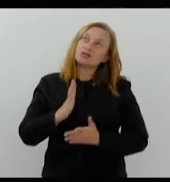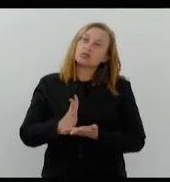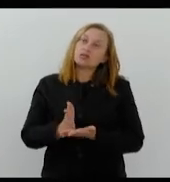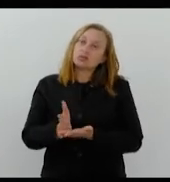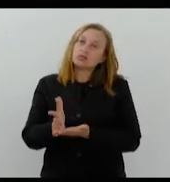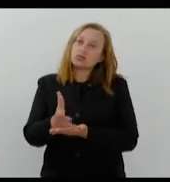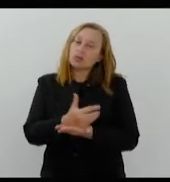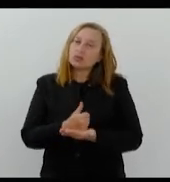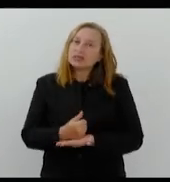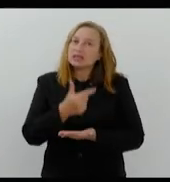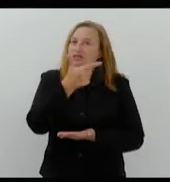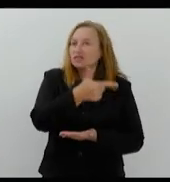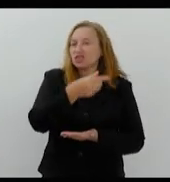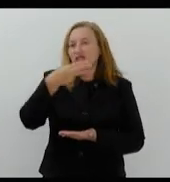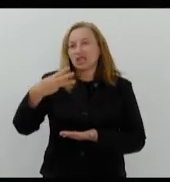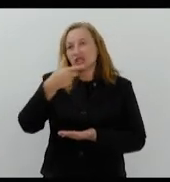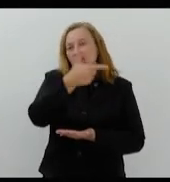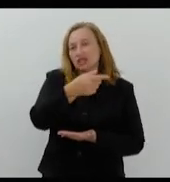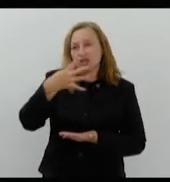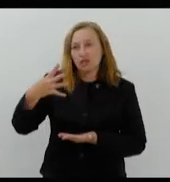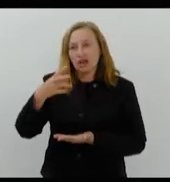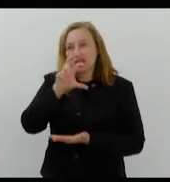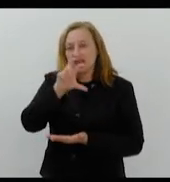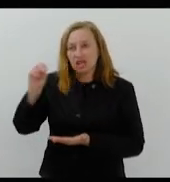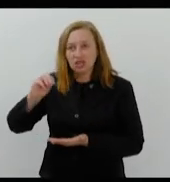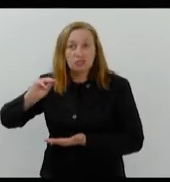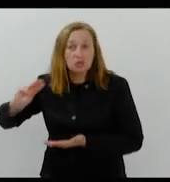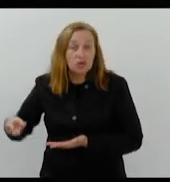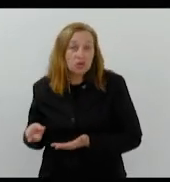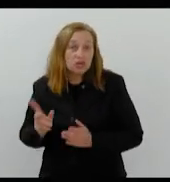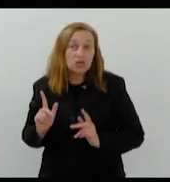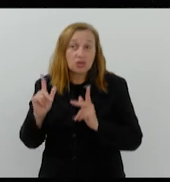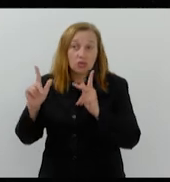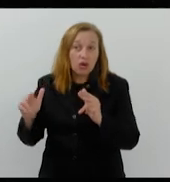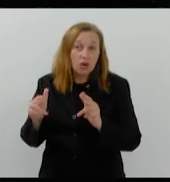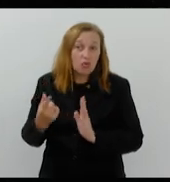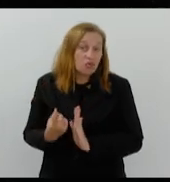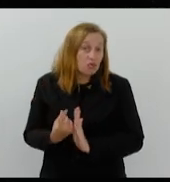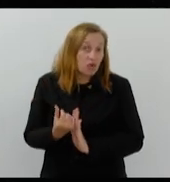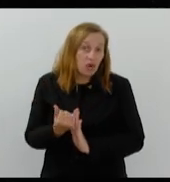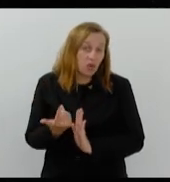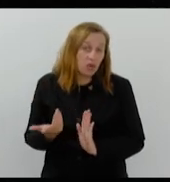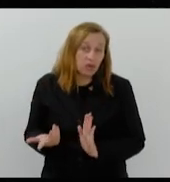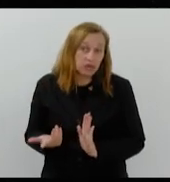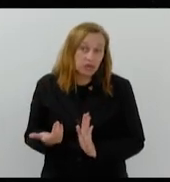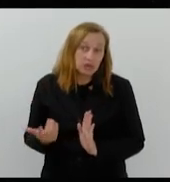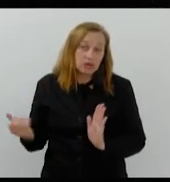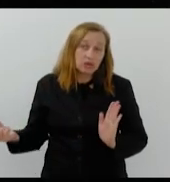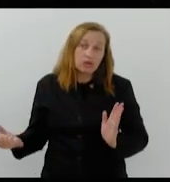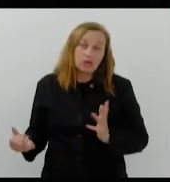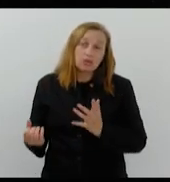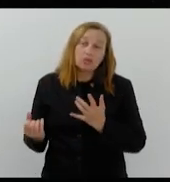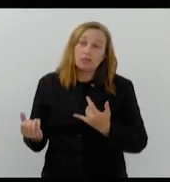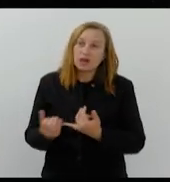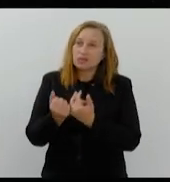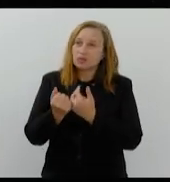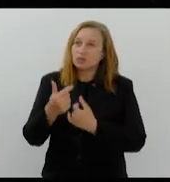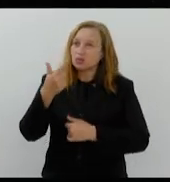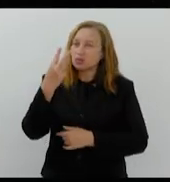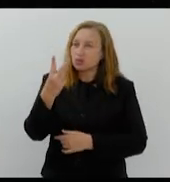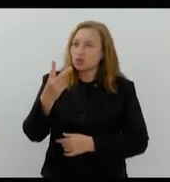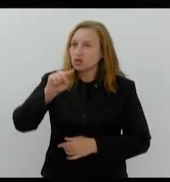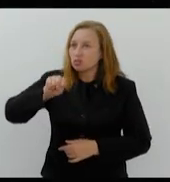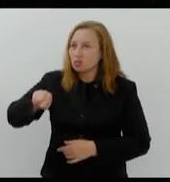23, de 500 milhões, do mesmo valor da operação. Um patrimônio líquido de 2,4